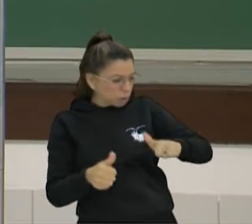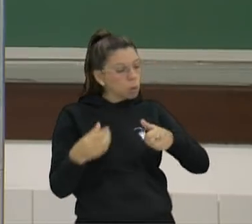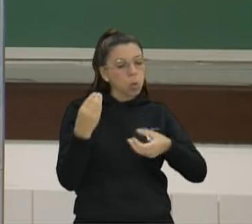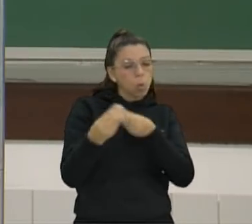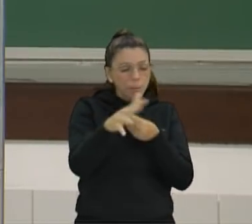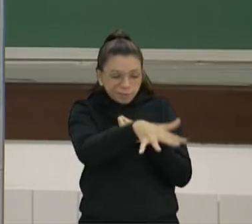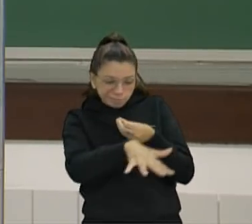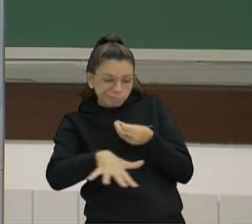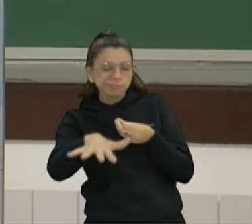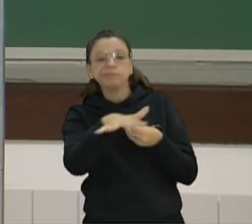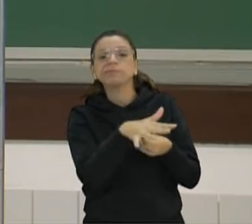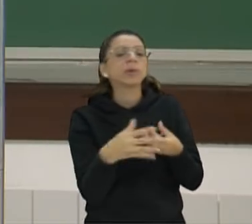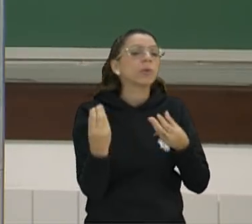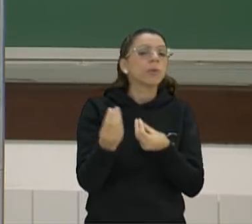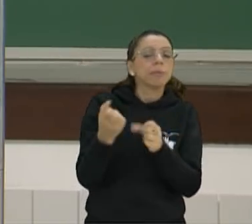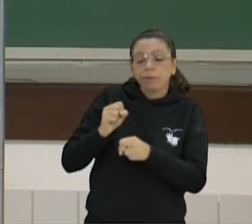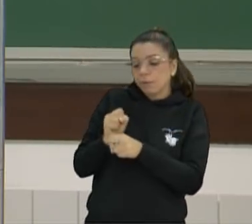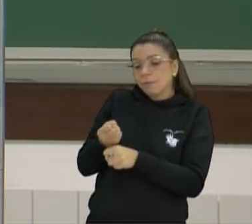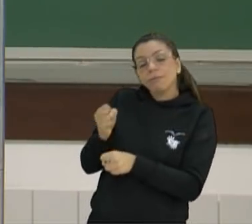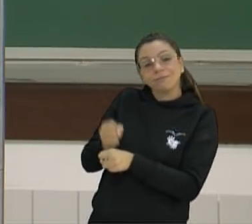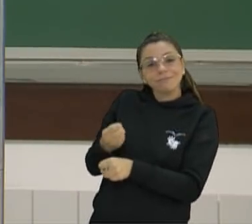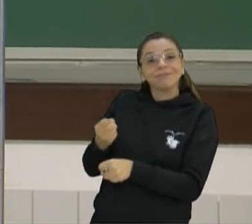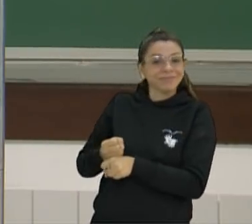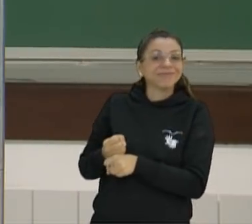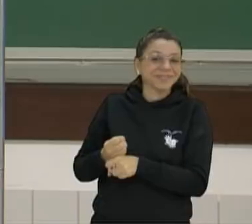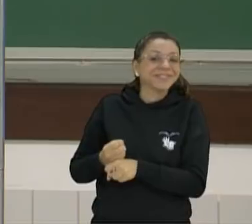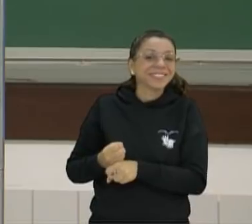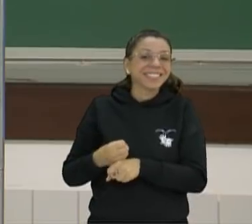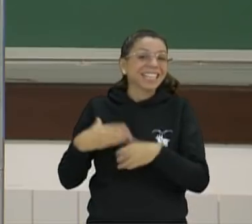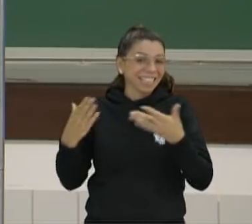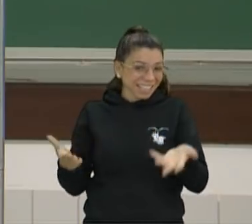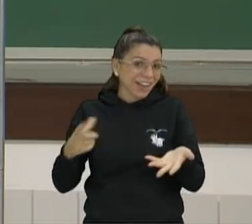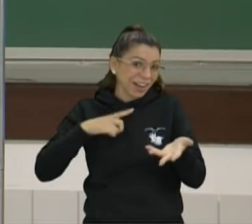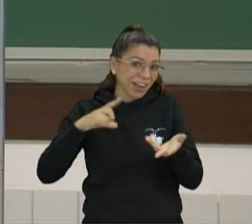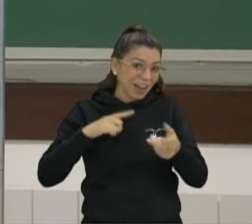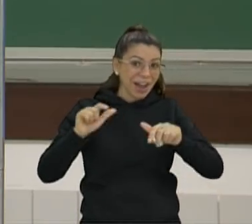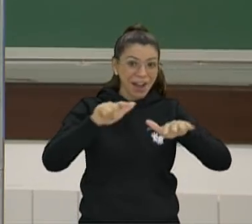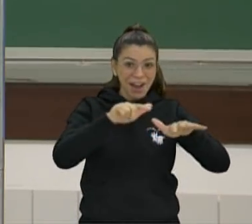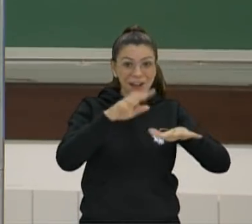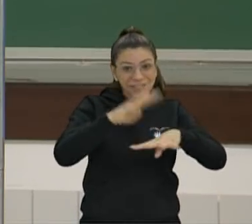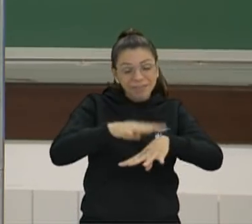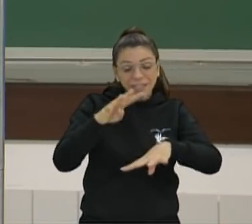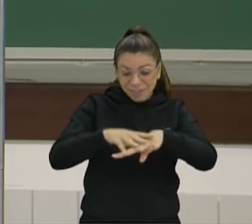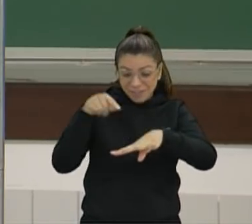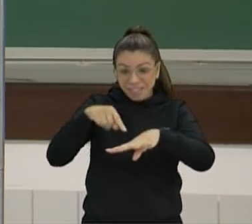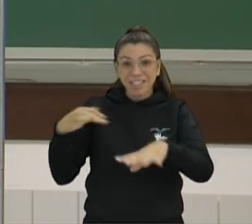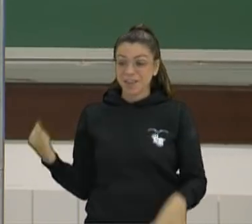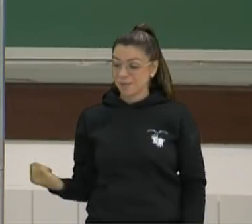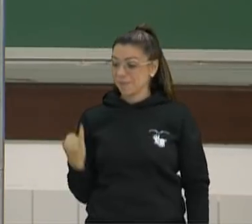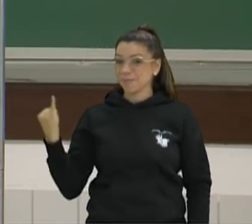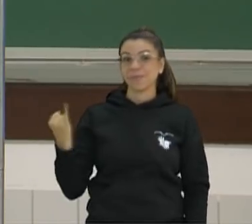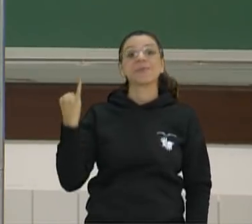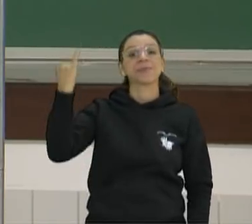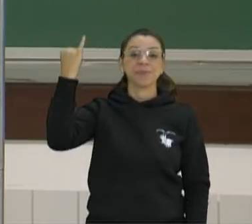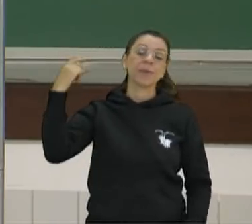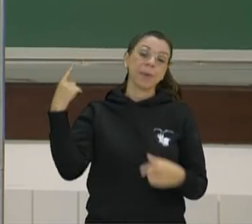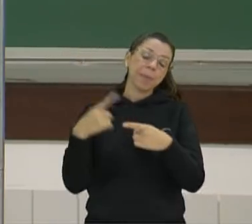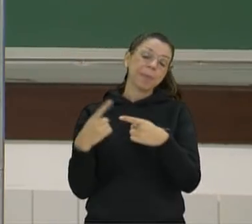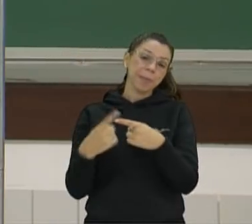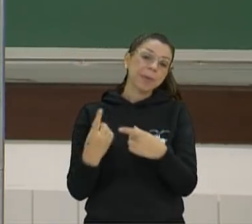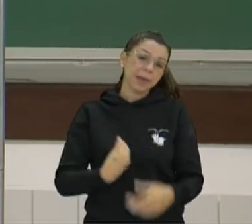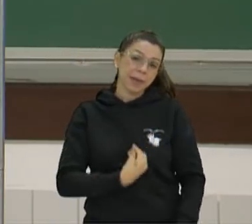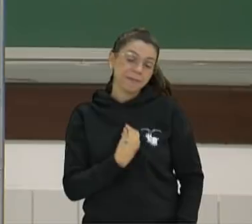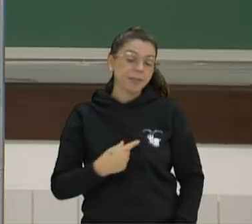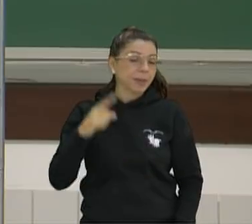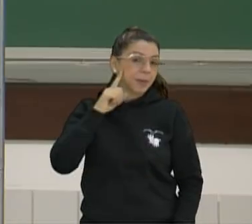ele é ocupado, como ele é construído. Então, essa parte da matemática é uma parte muito importante e muito prática, porque ela está na nossa vida